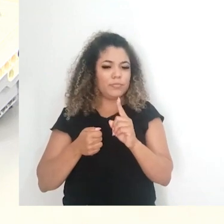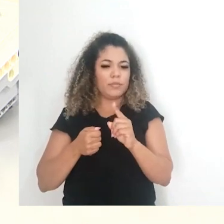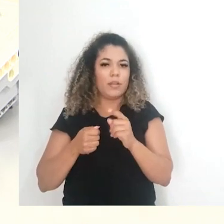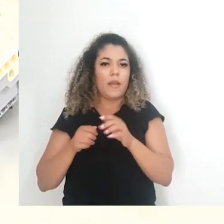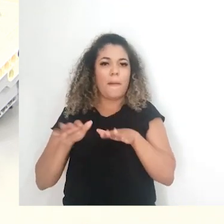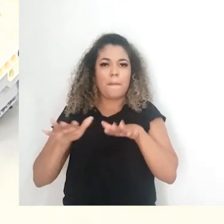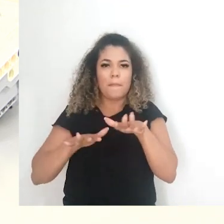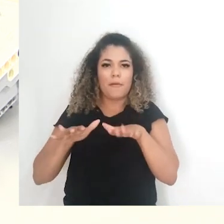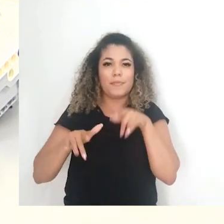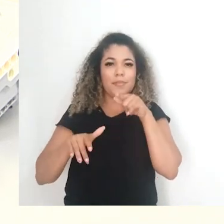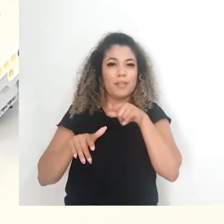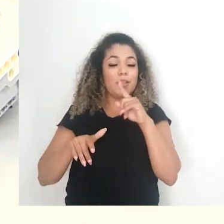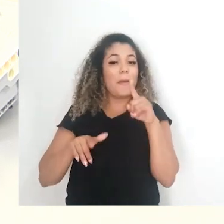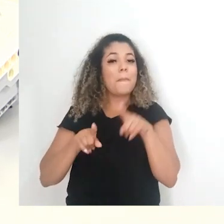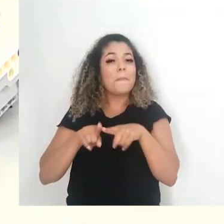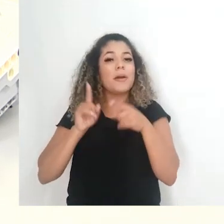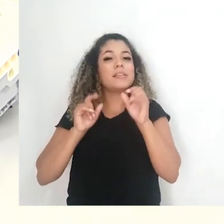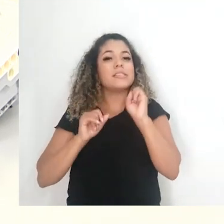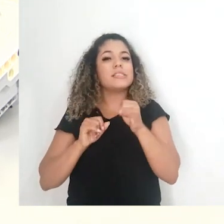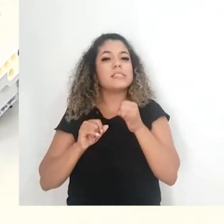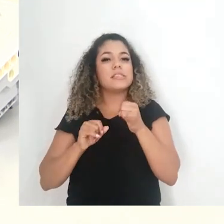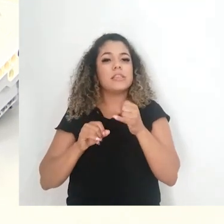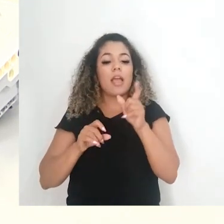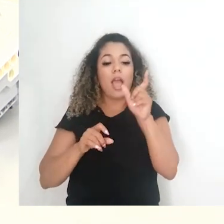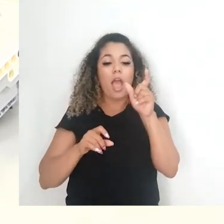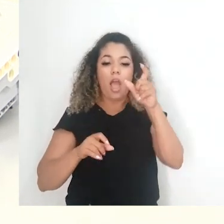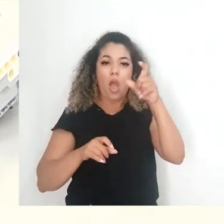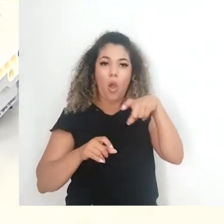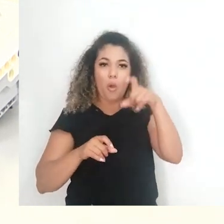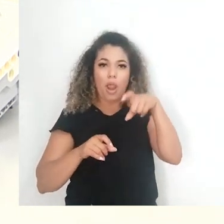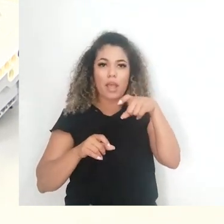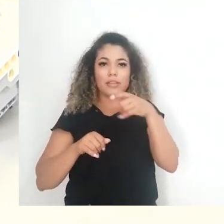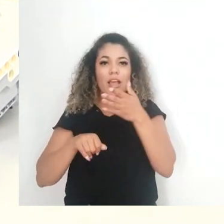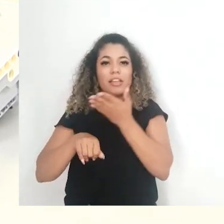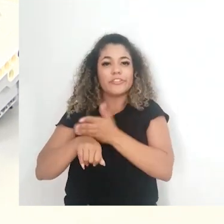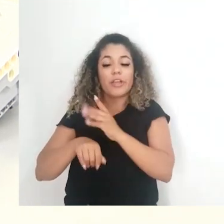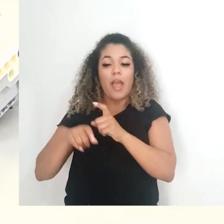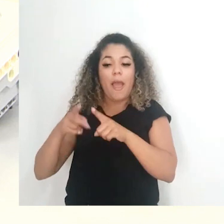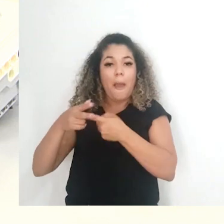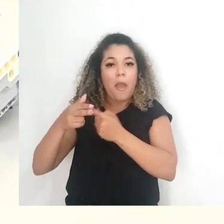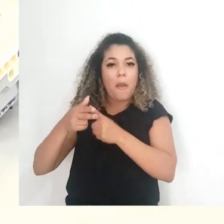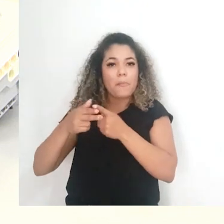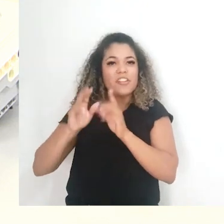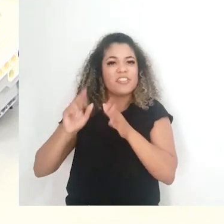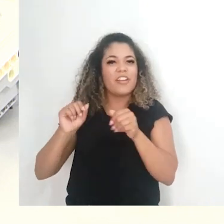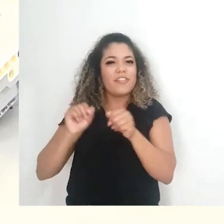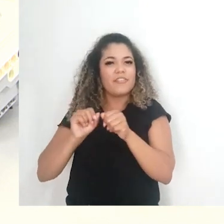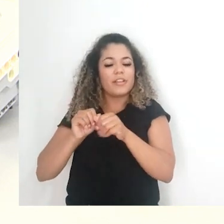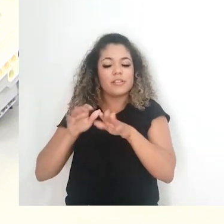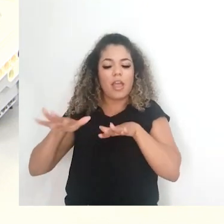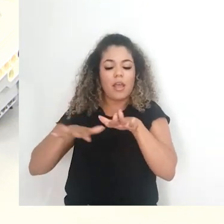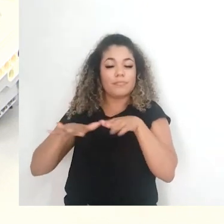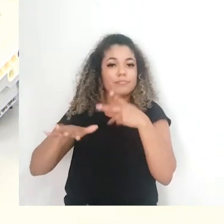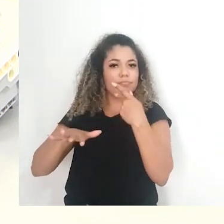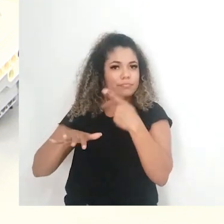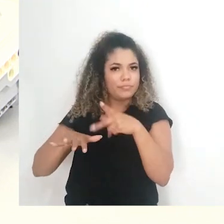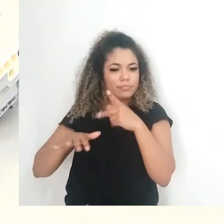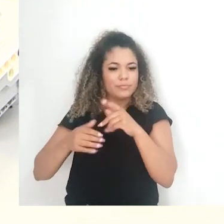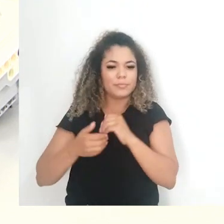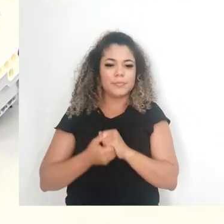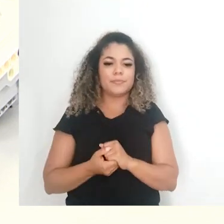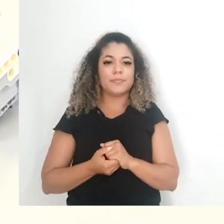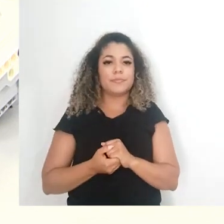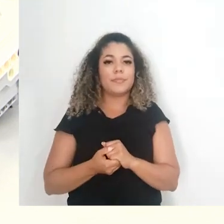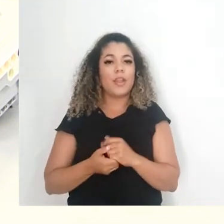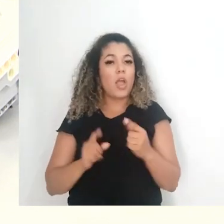remoto para movimentar o robô, mas sim os cartões de programação para assim a gente poder fazer a movimentação